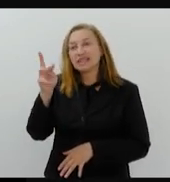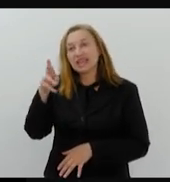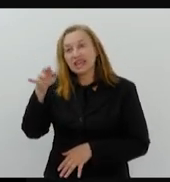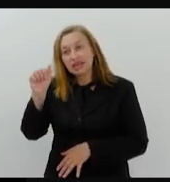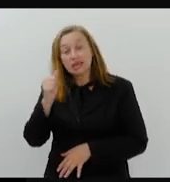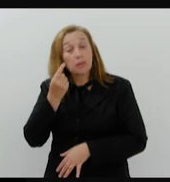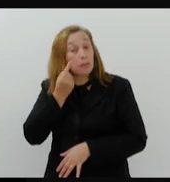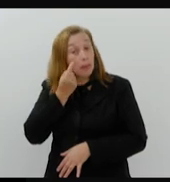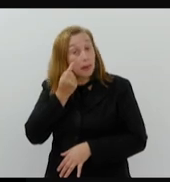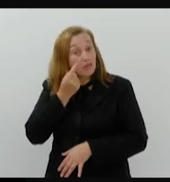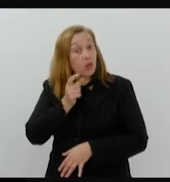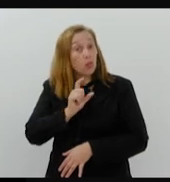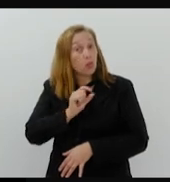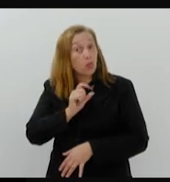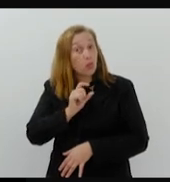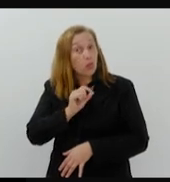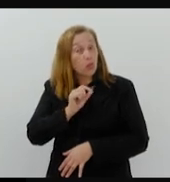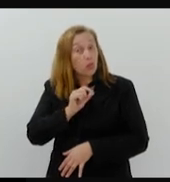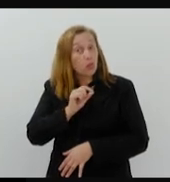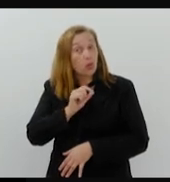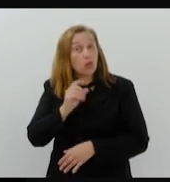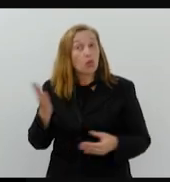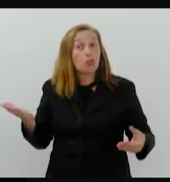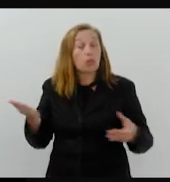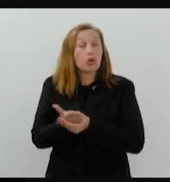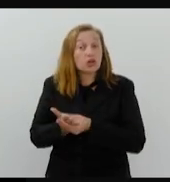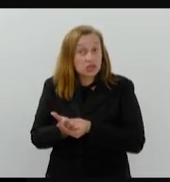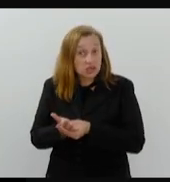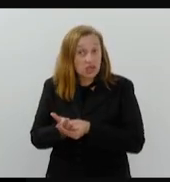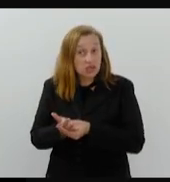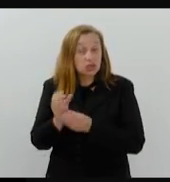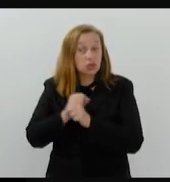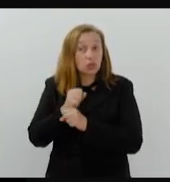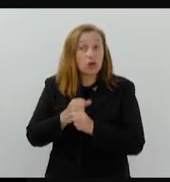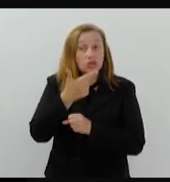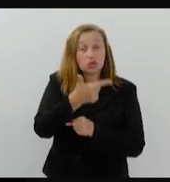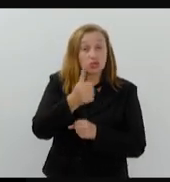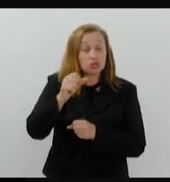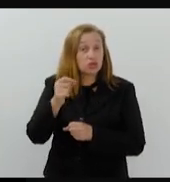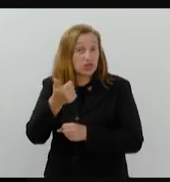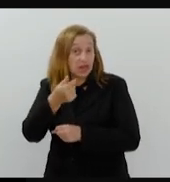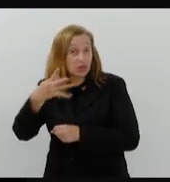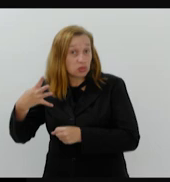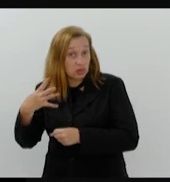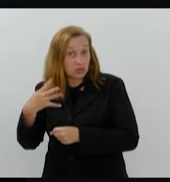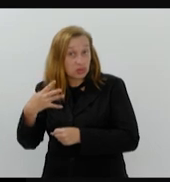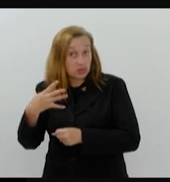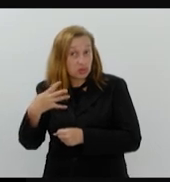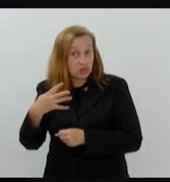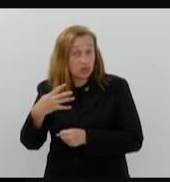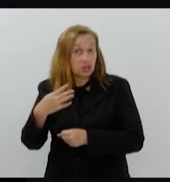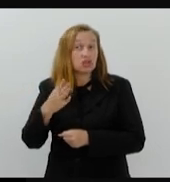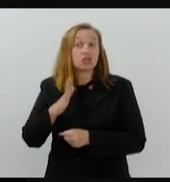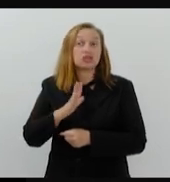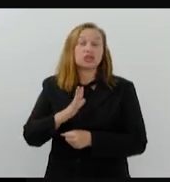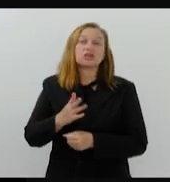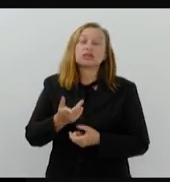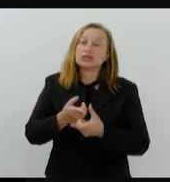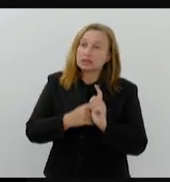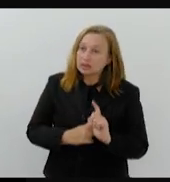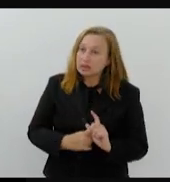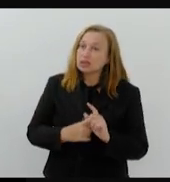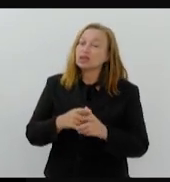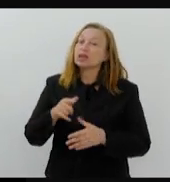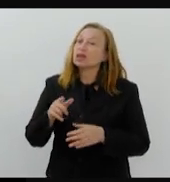para verificar processos do ano de 2014 que estavam lá pendentes e